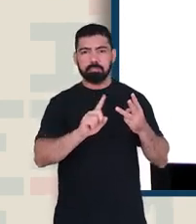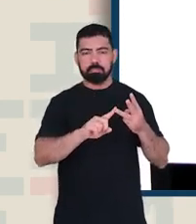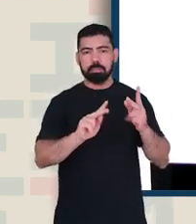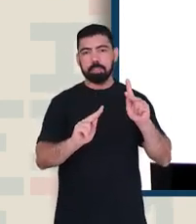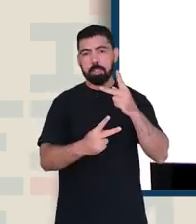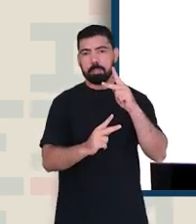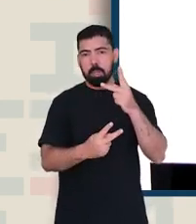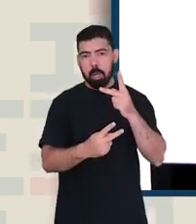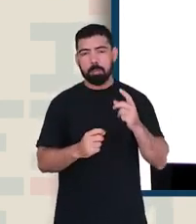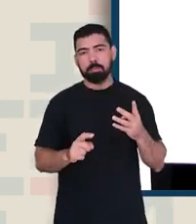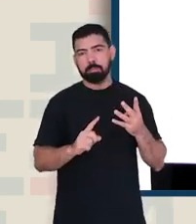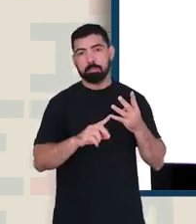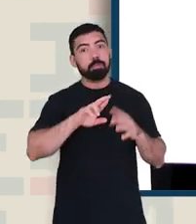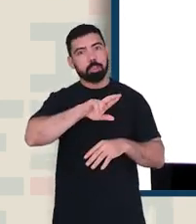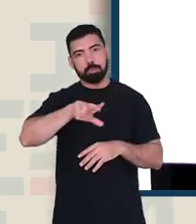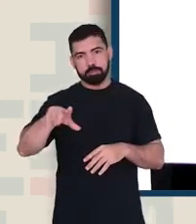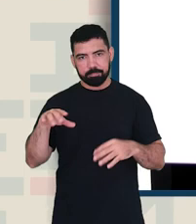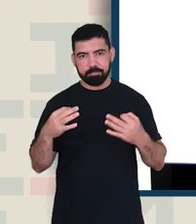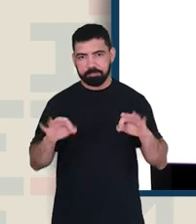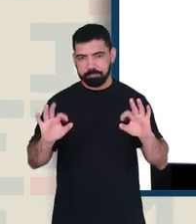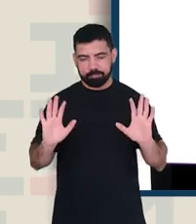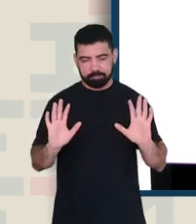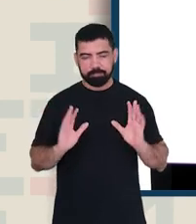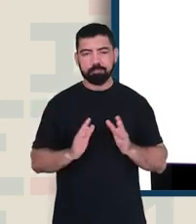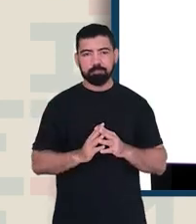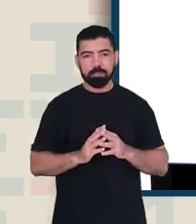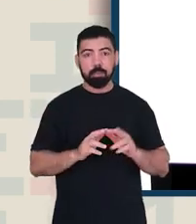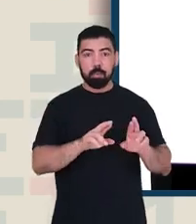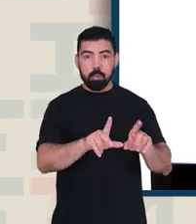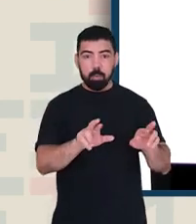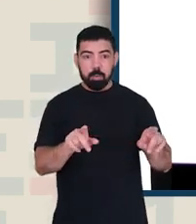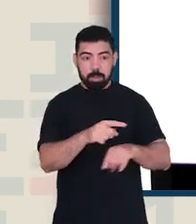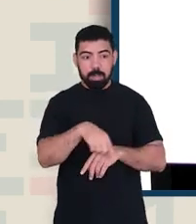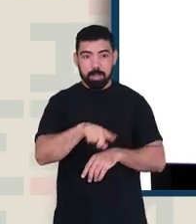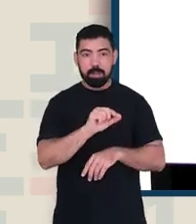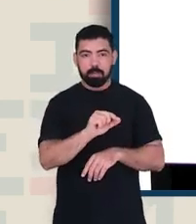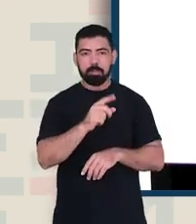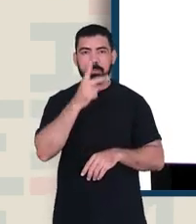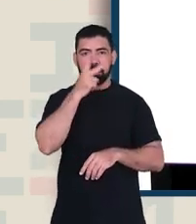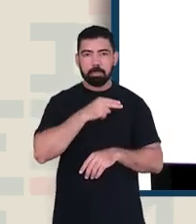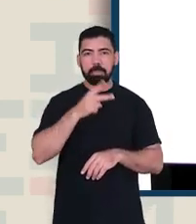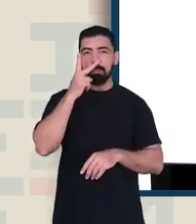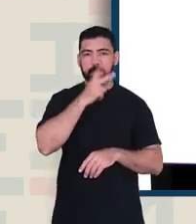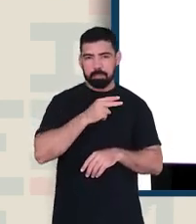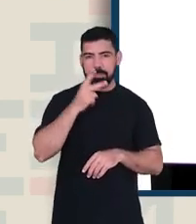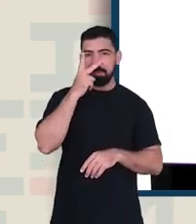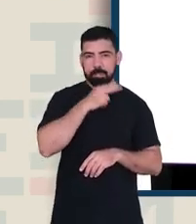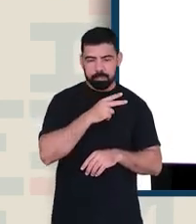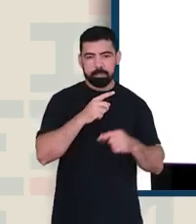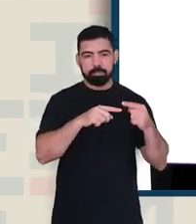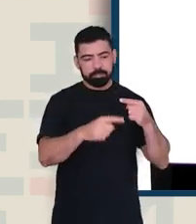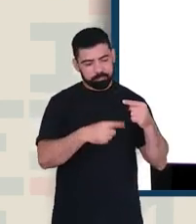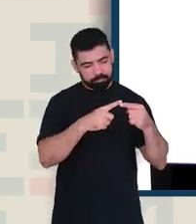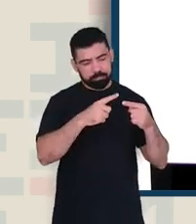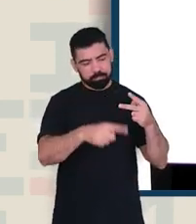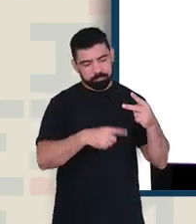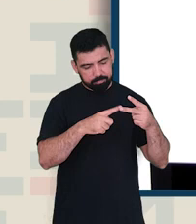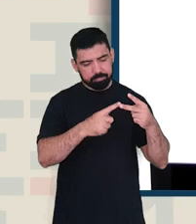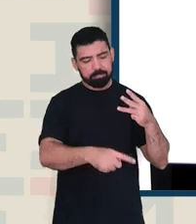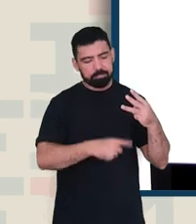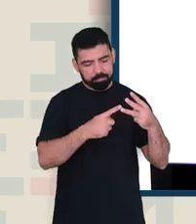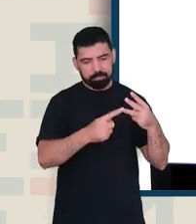ou seja, um ritmo bastante repetitivo, vamos dizer assim, certo? Tudo